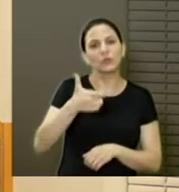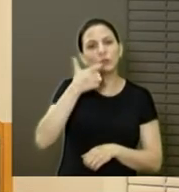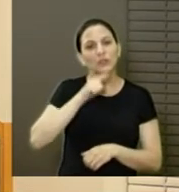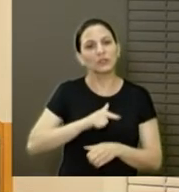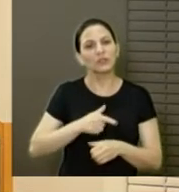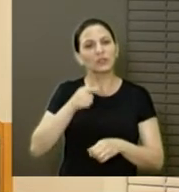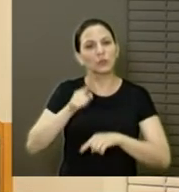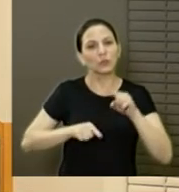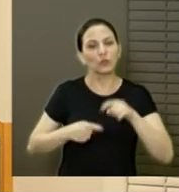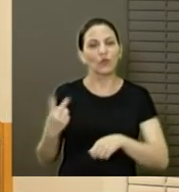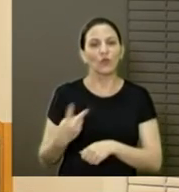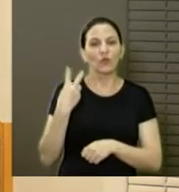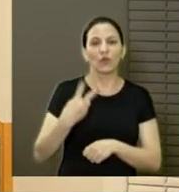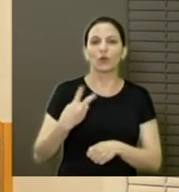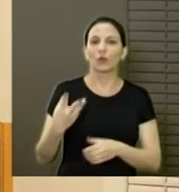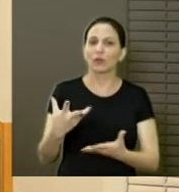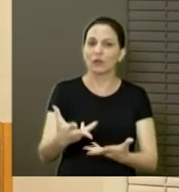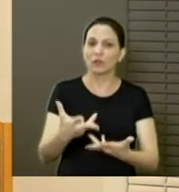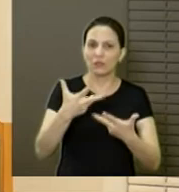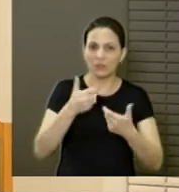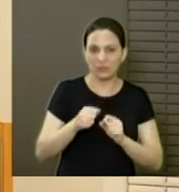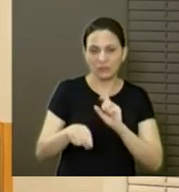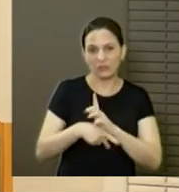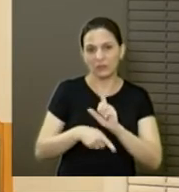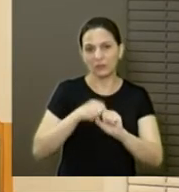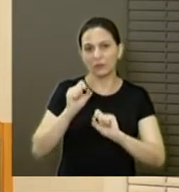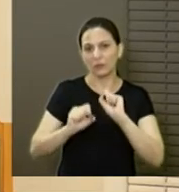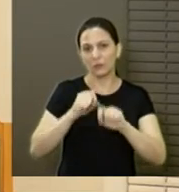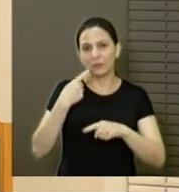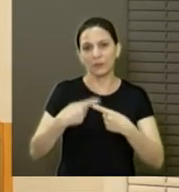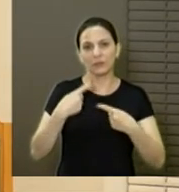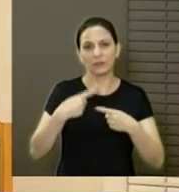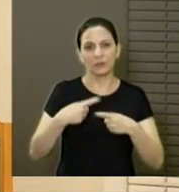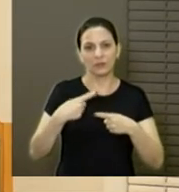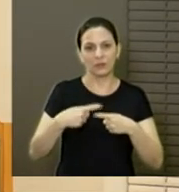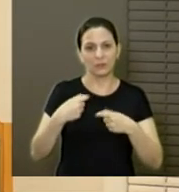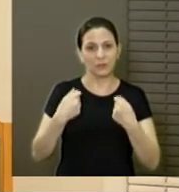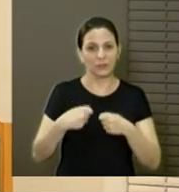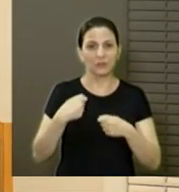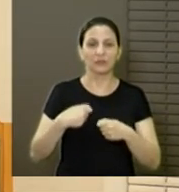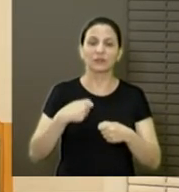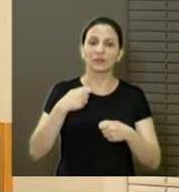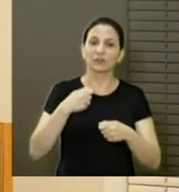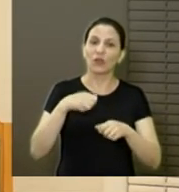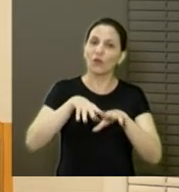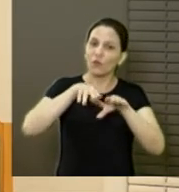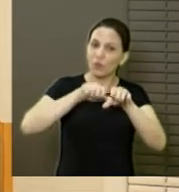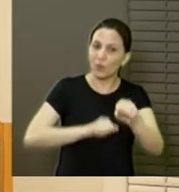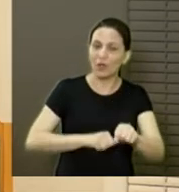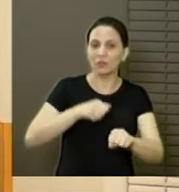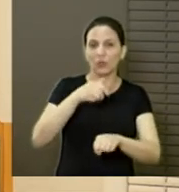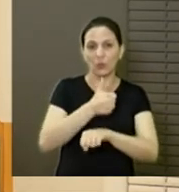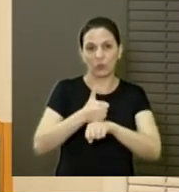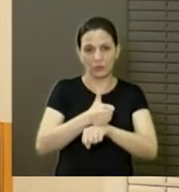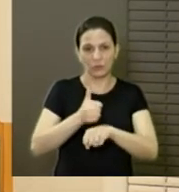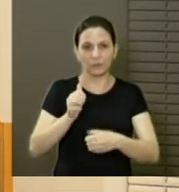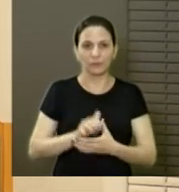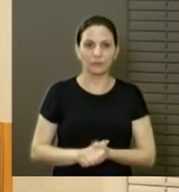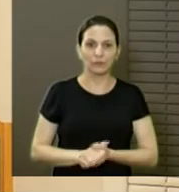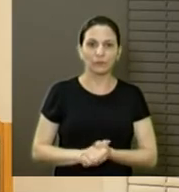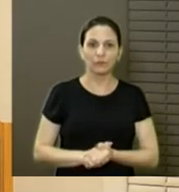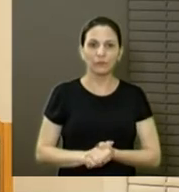em produtos de grande valor agregado, e para isso será preciso uma mão de obra capacitada. Próximas duas